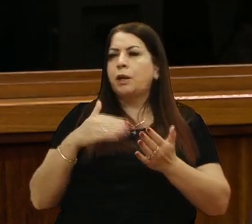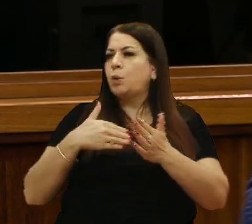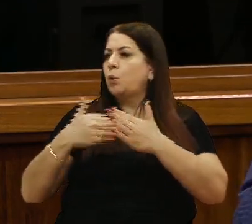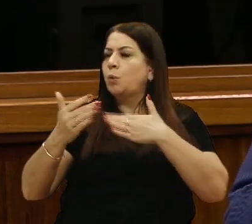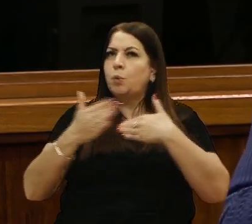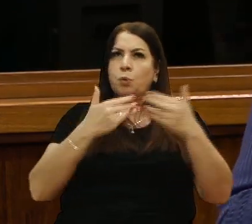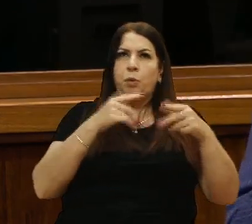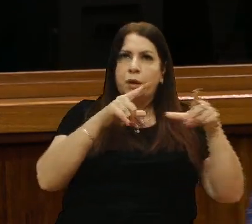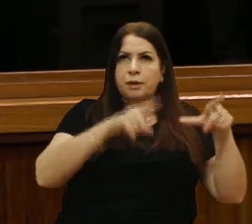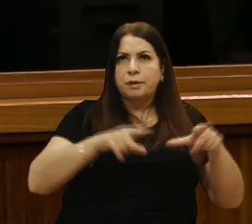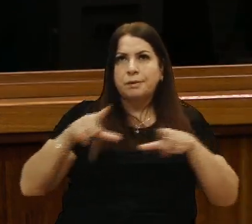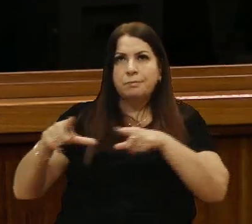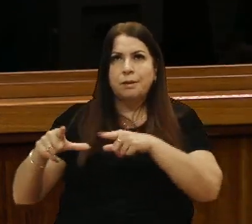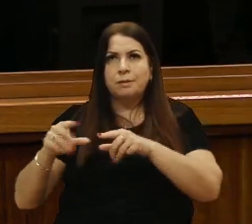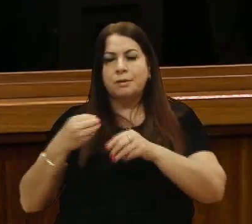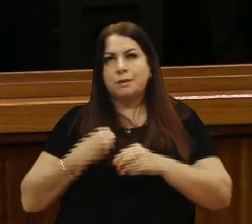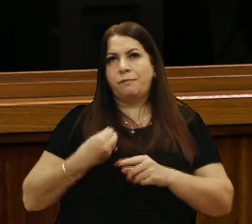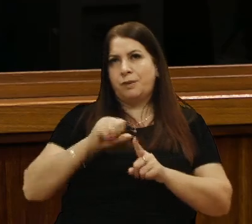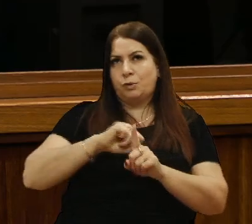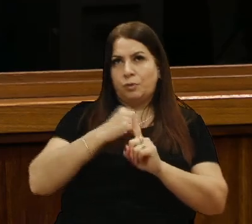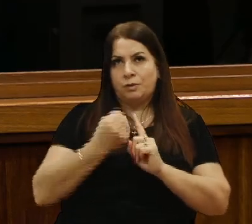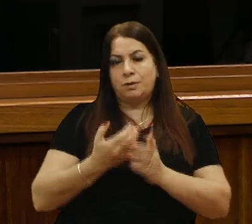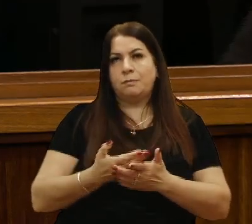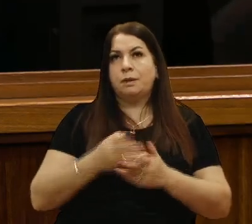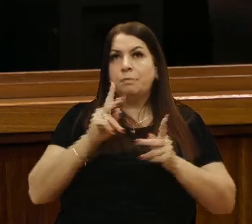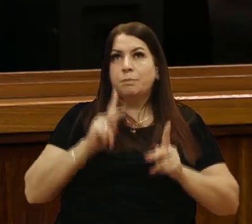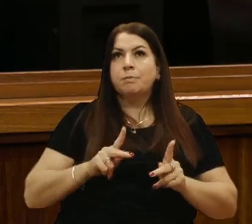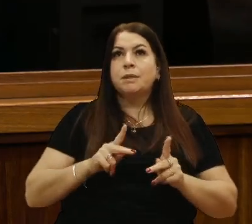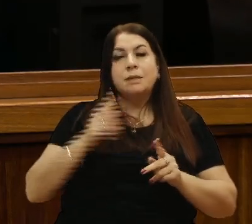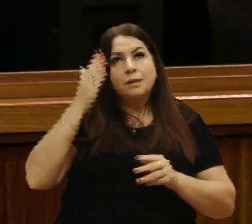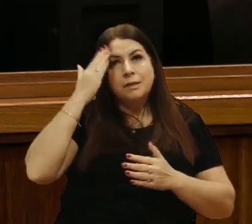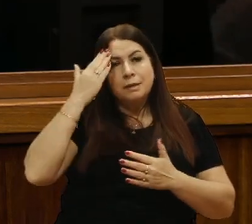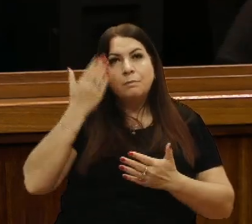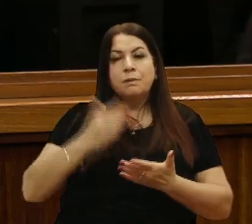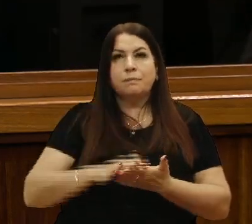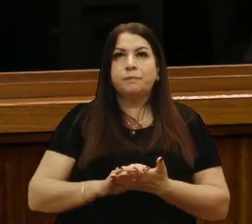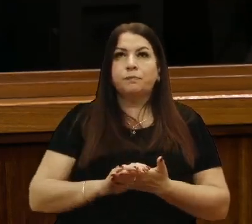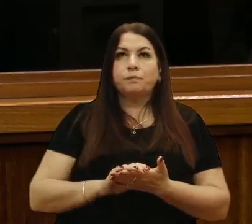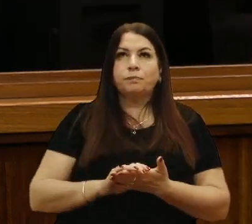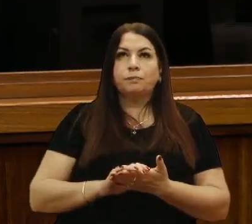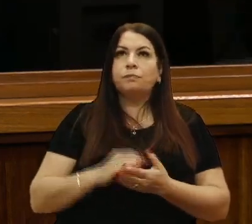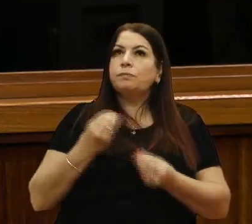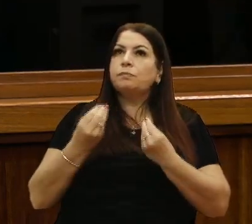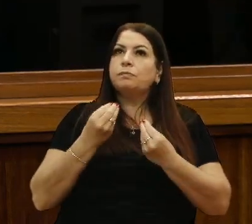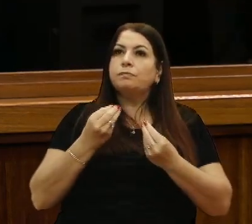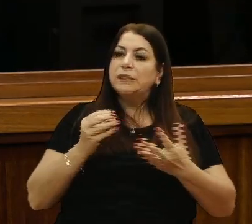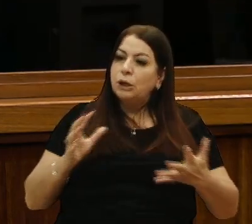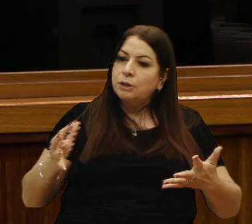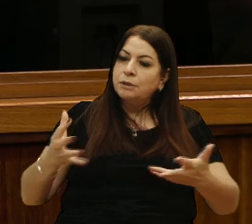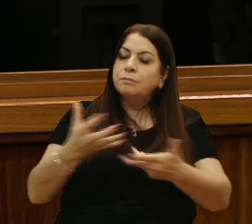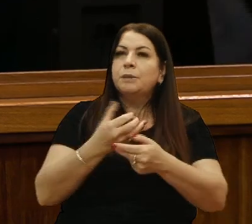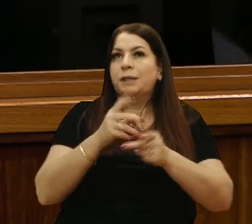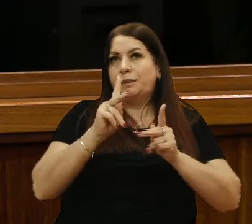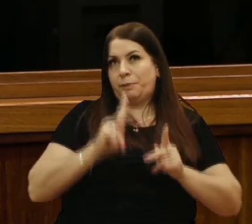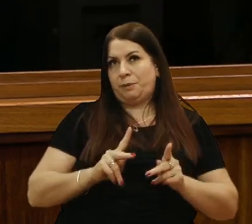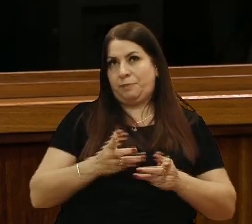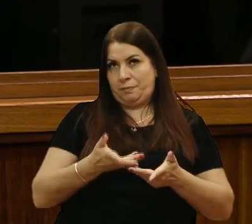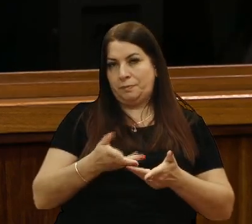qualquer espaço da vida social. A pessoa tem que saber como receber uma pessoa